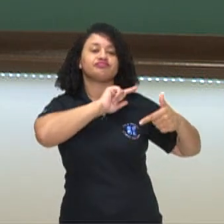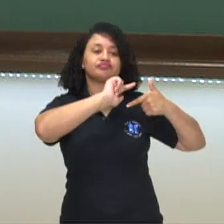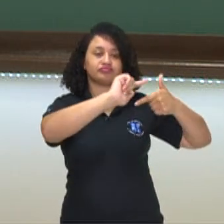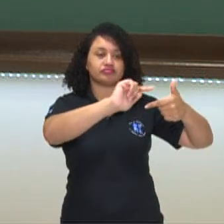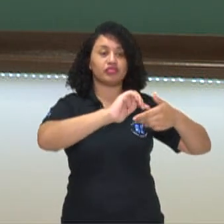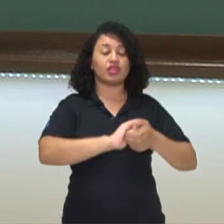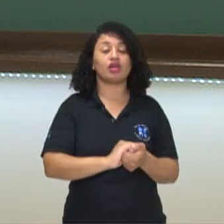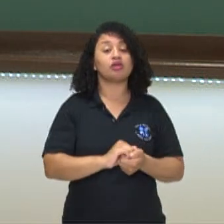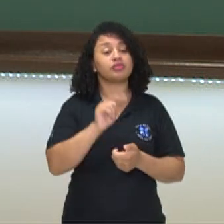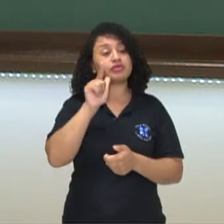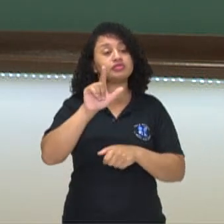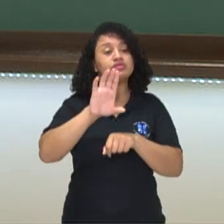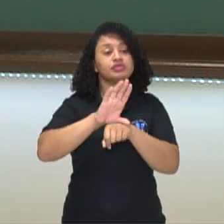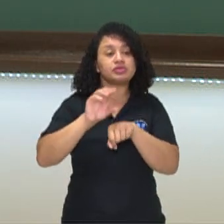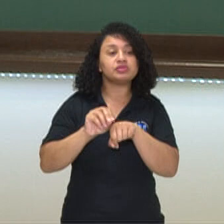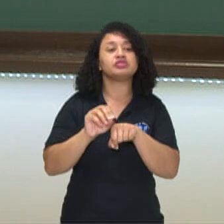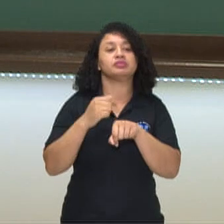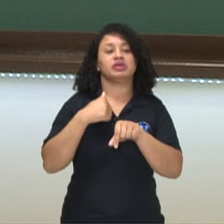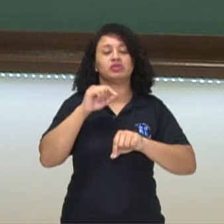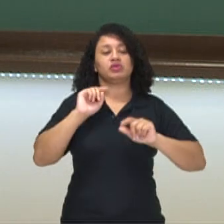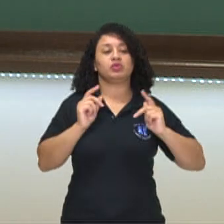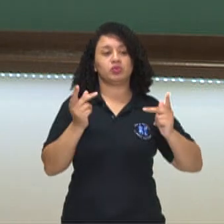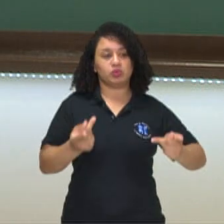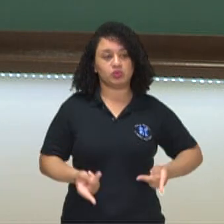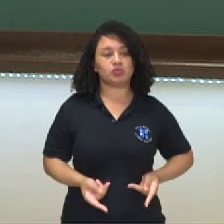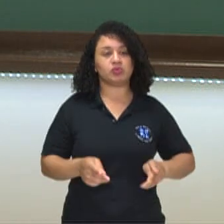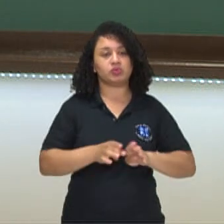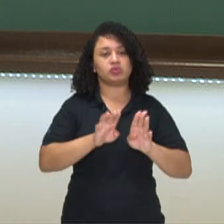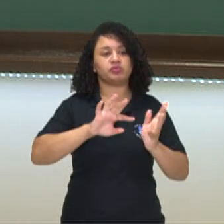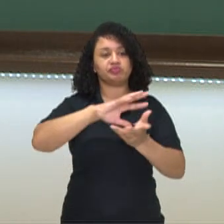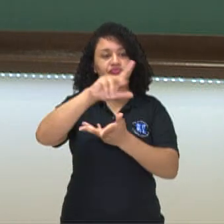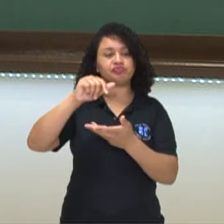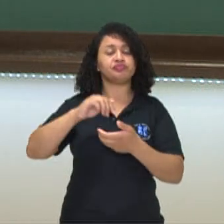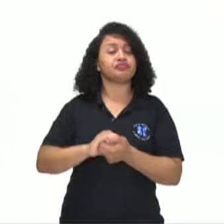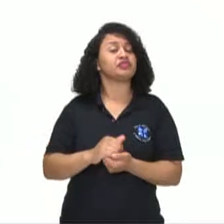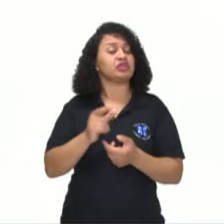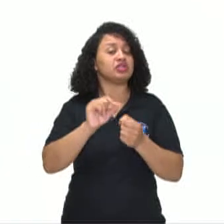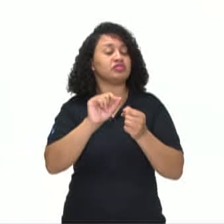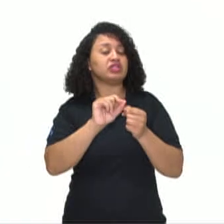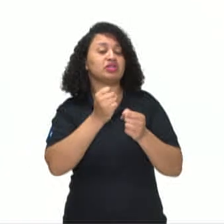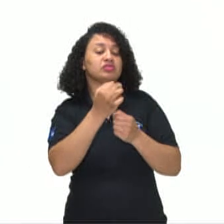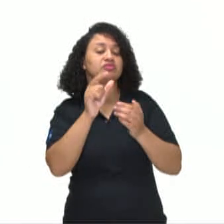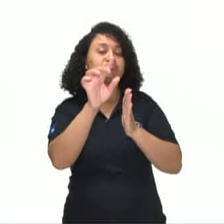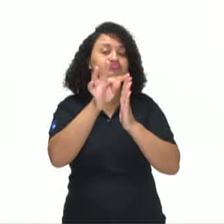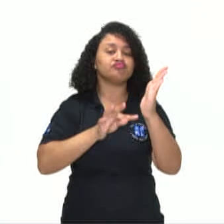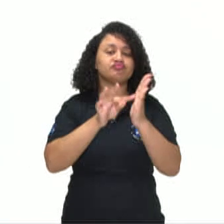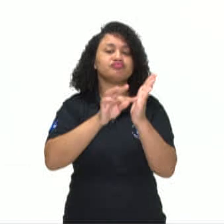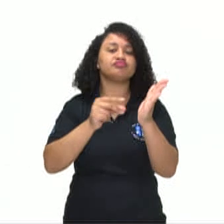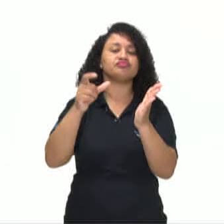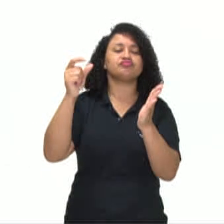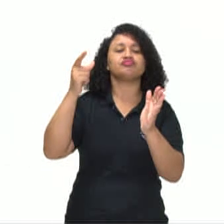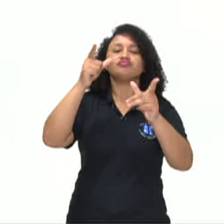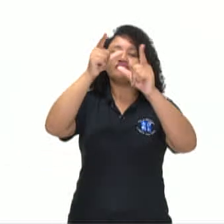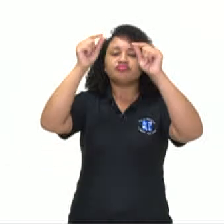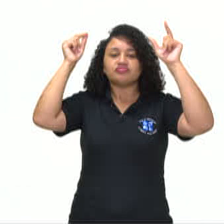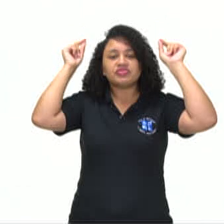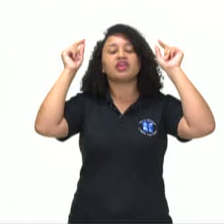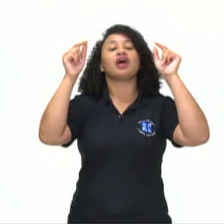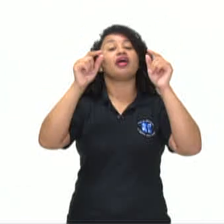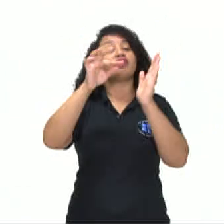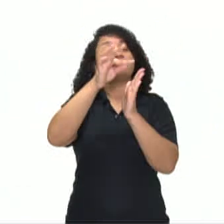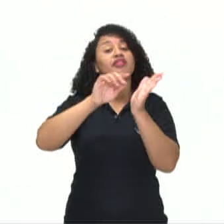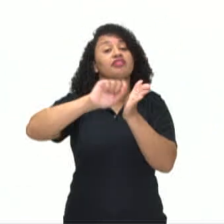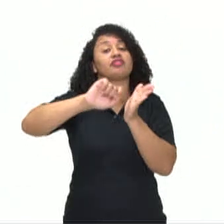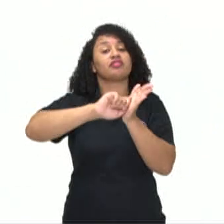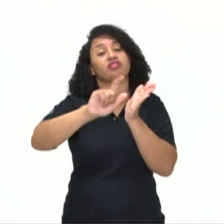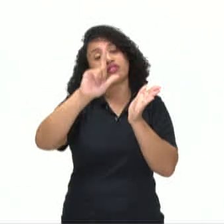mundo. Então esses humanistas, eles traduziam textos, né, antigos, né, textos gregos, textos em latim do